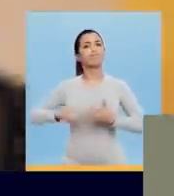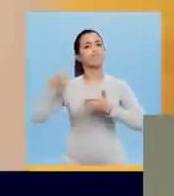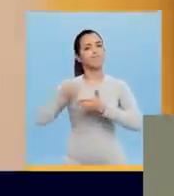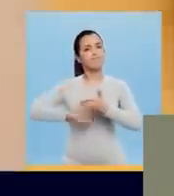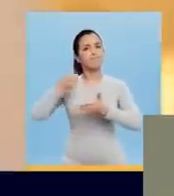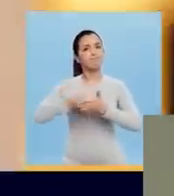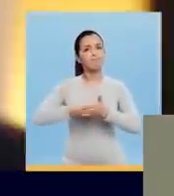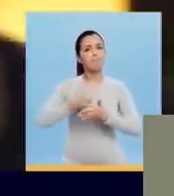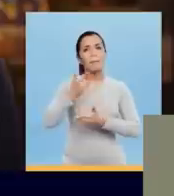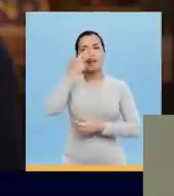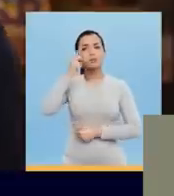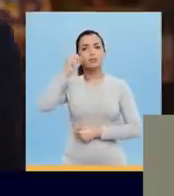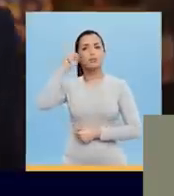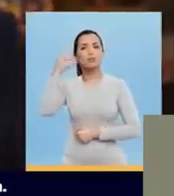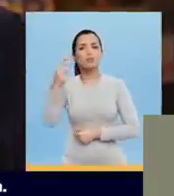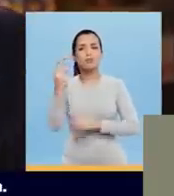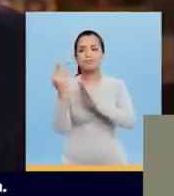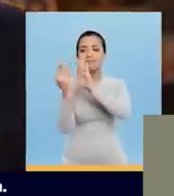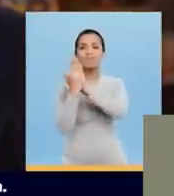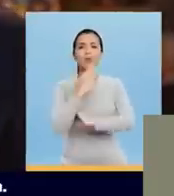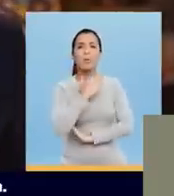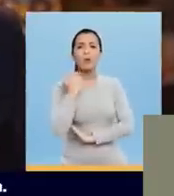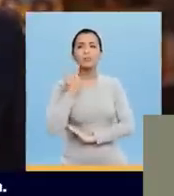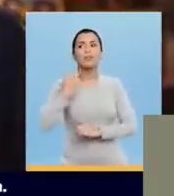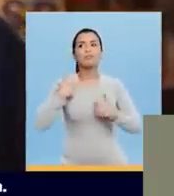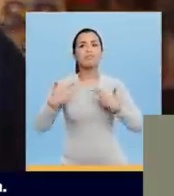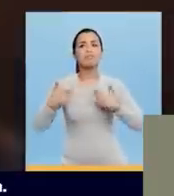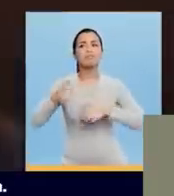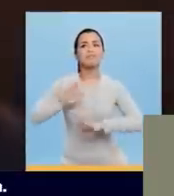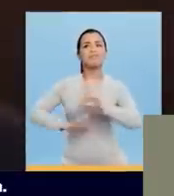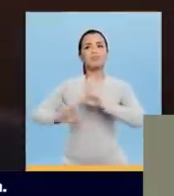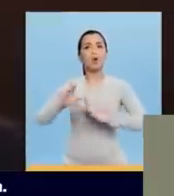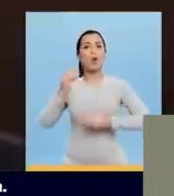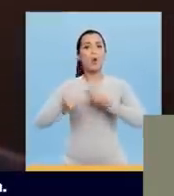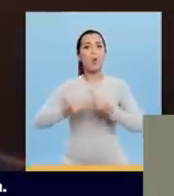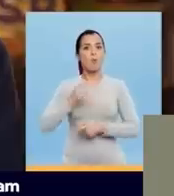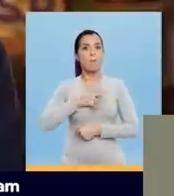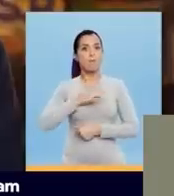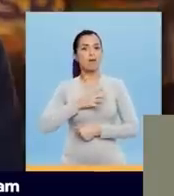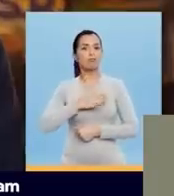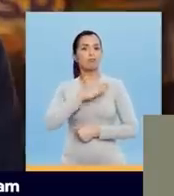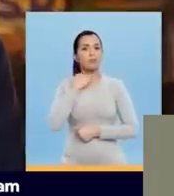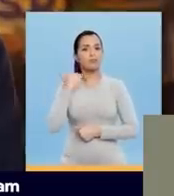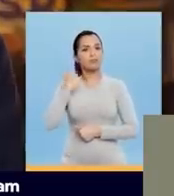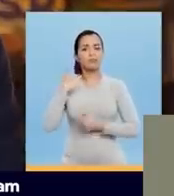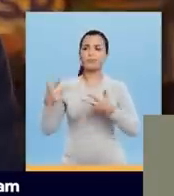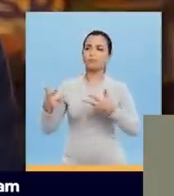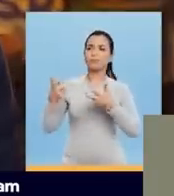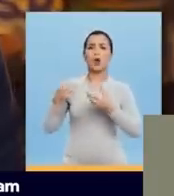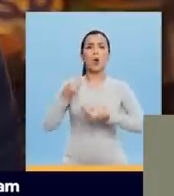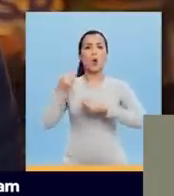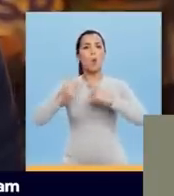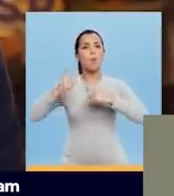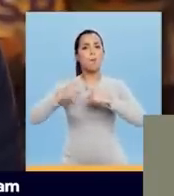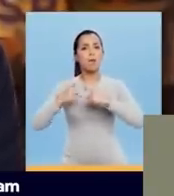Ter enfrentado a morte cara a cara me mostrou o receio que as pessoas têm de perder a vida. Se eu, né, tô vendo de